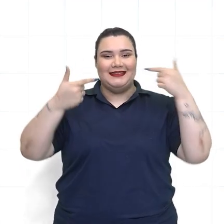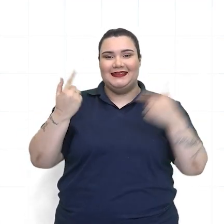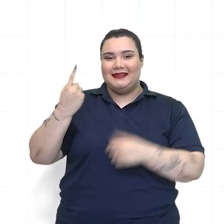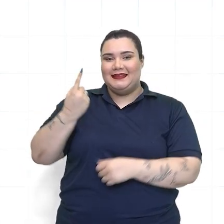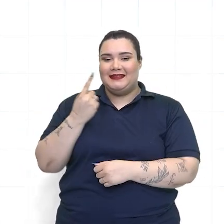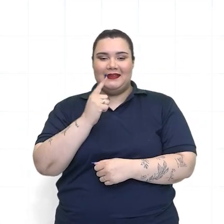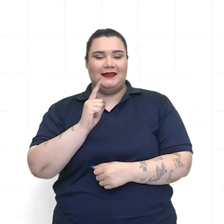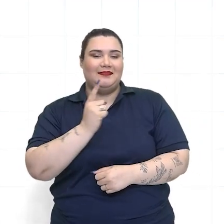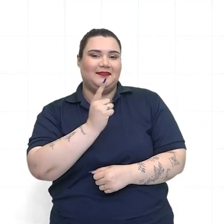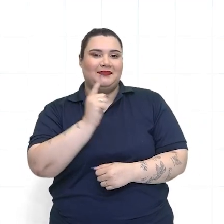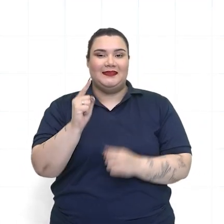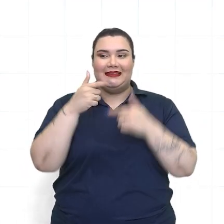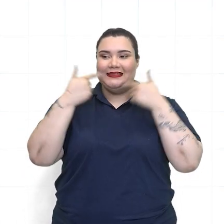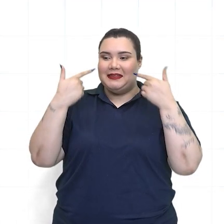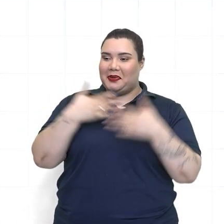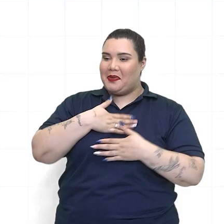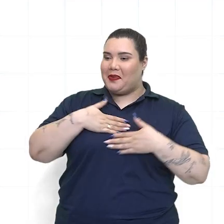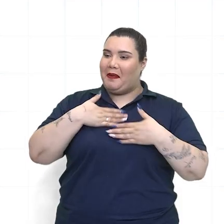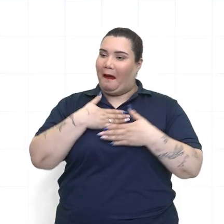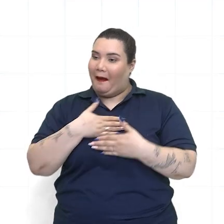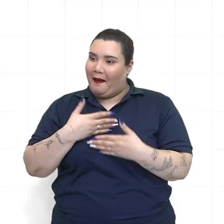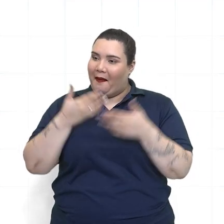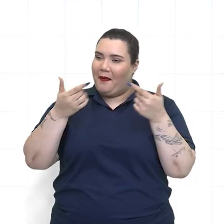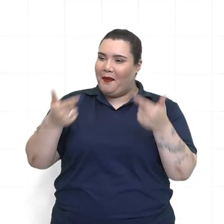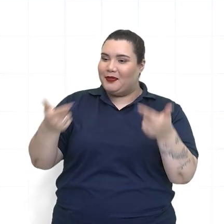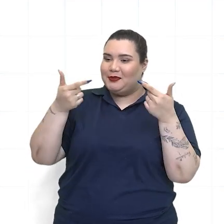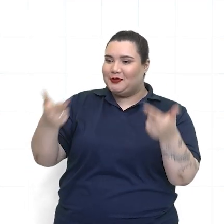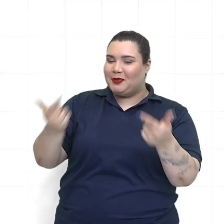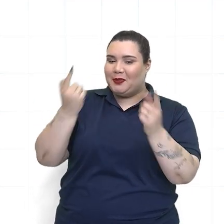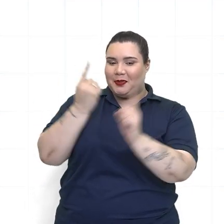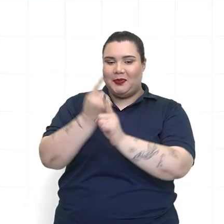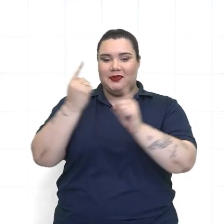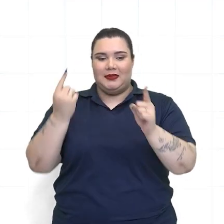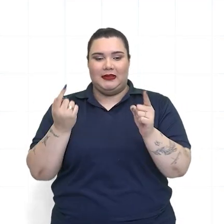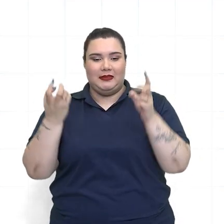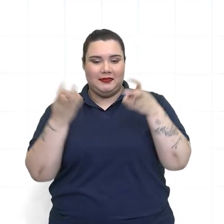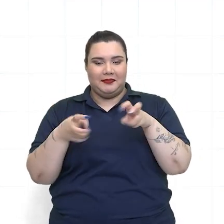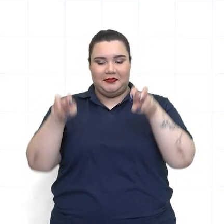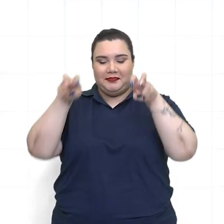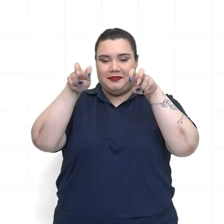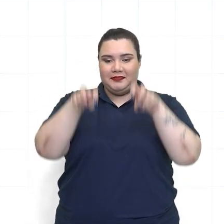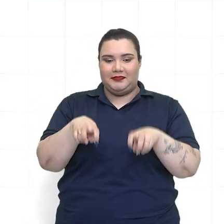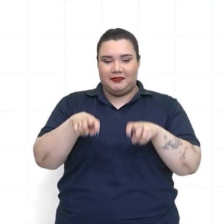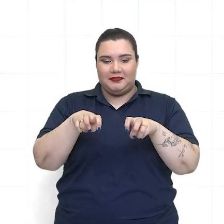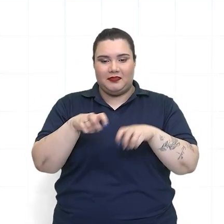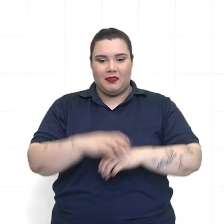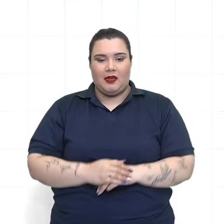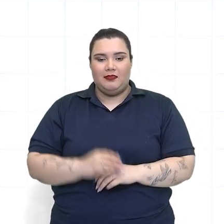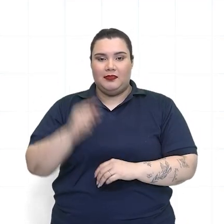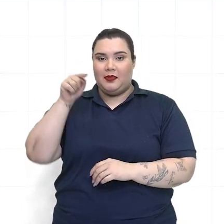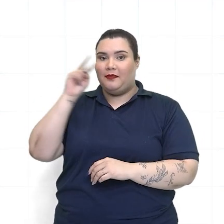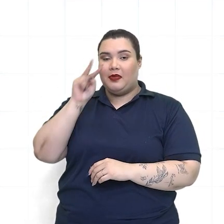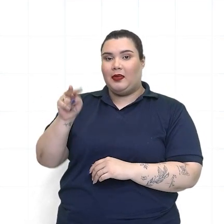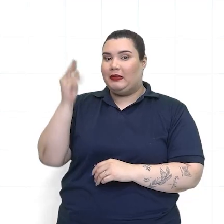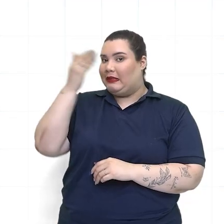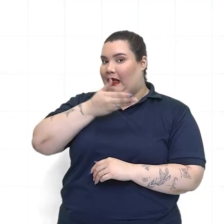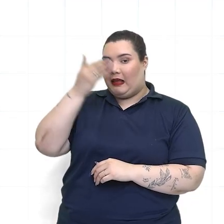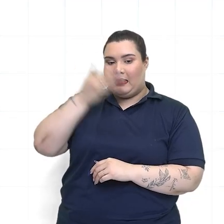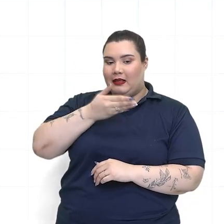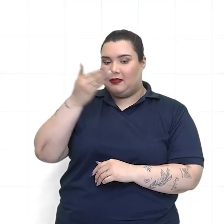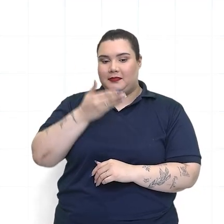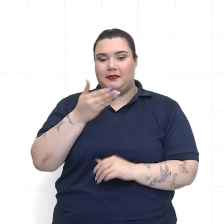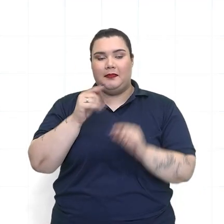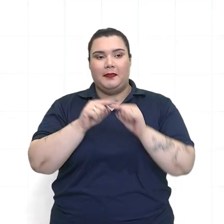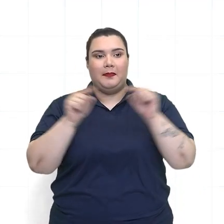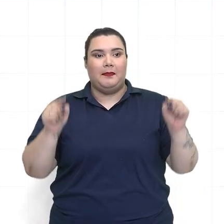surpreendida. Mas que coincidência! E sentou-se a seu lado. Você ainda não viu nada, pensou ele,